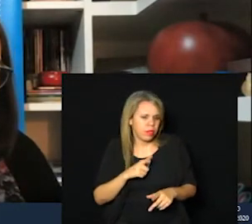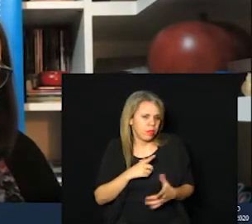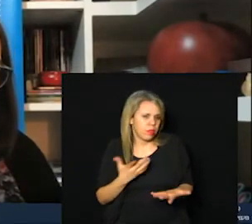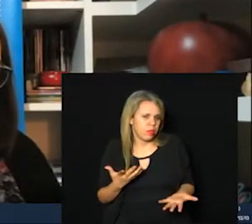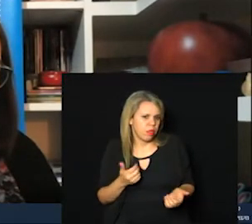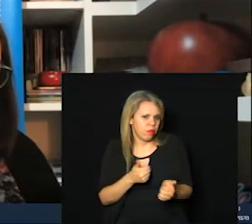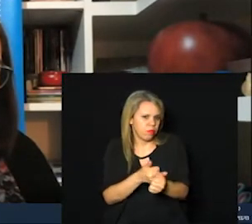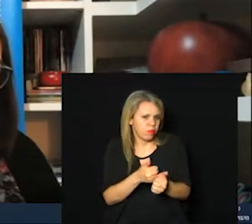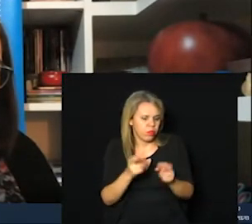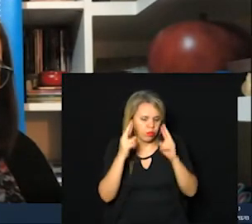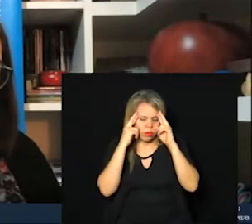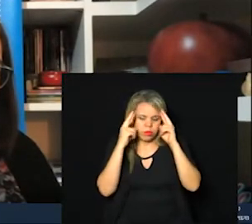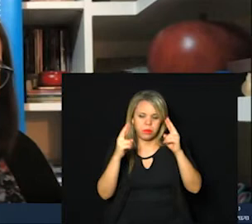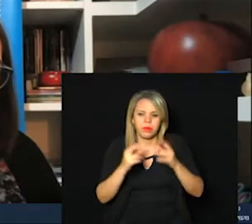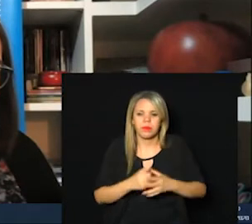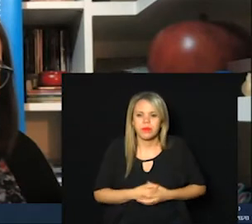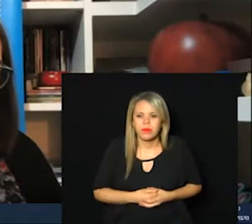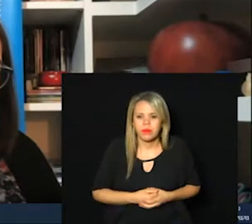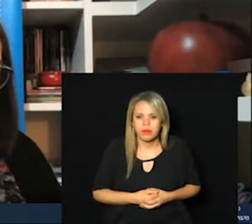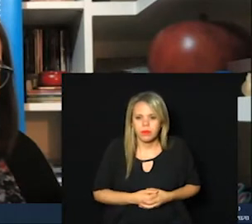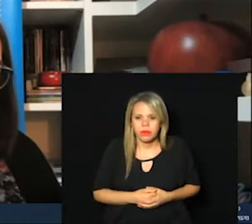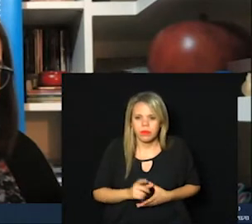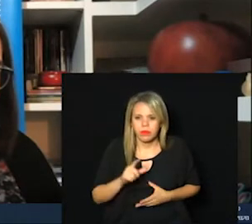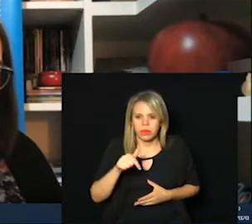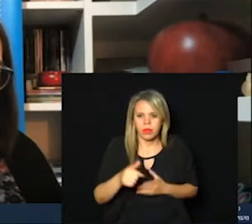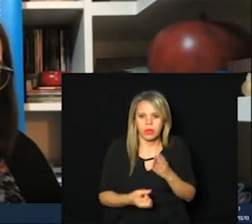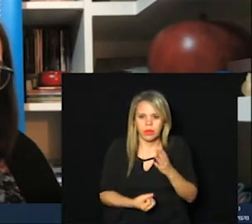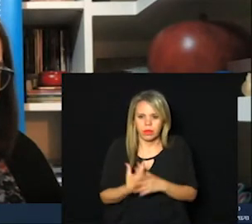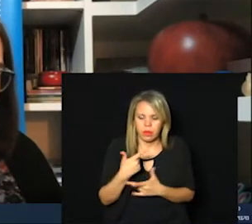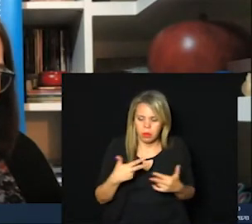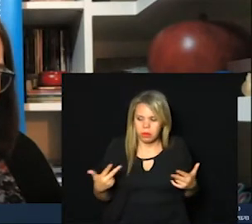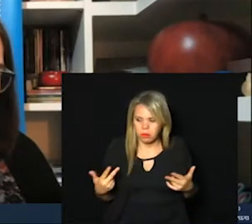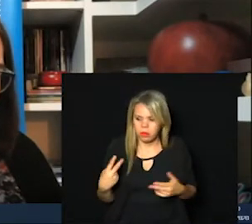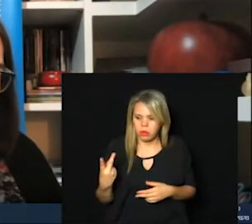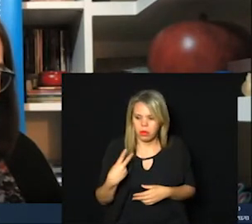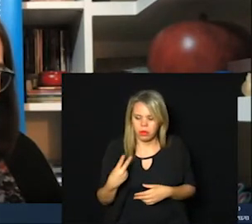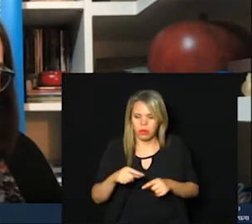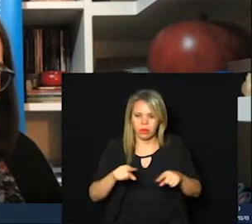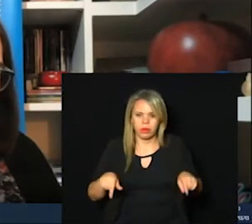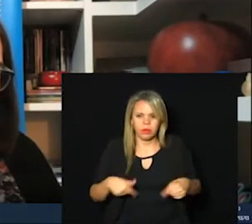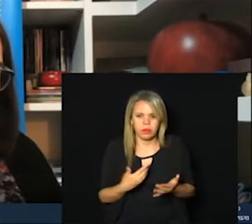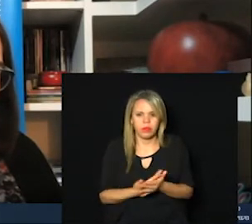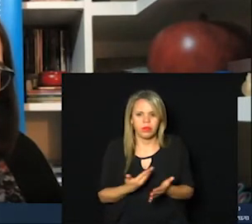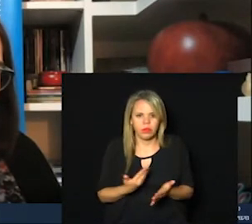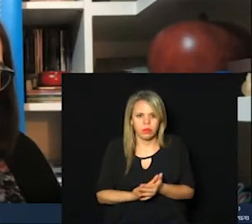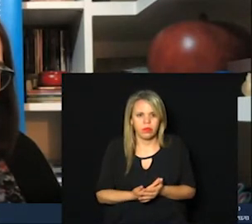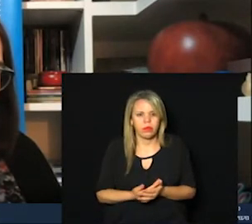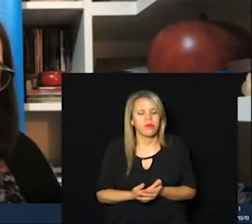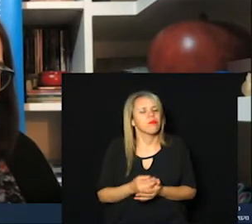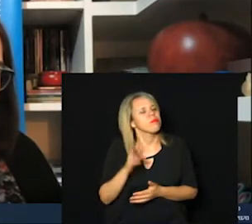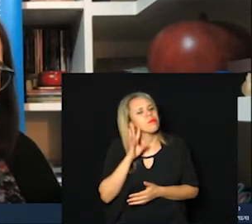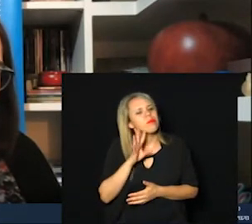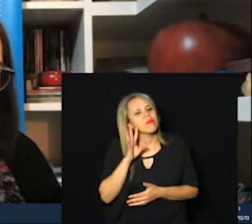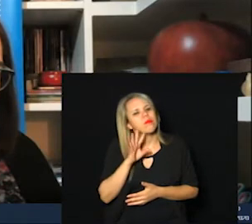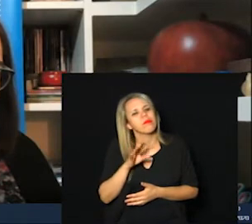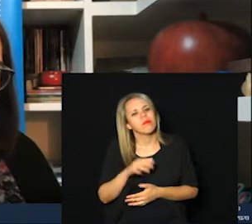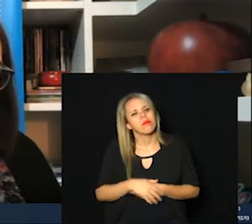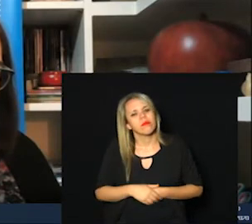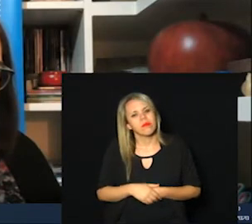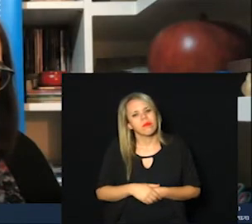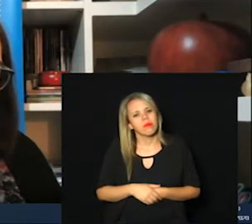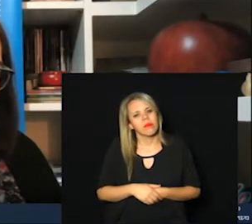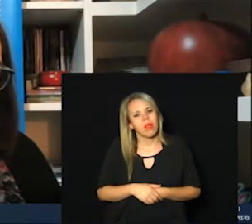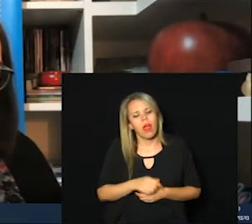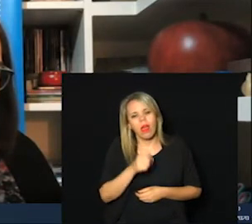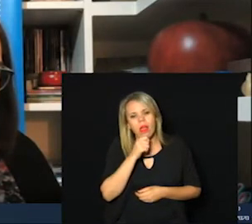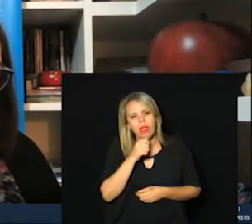menos o respeito. Depois aconteceu algo entre nós na sala, que foi mais ilustrativo ainda. No percurso